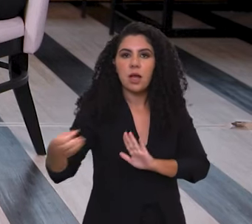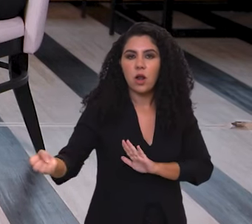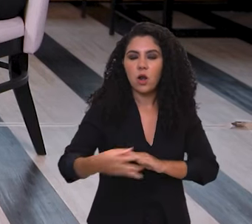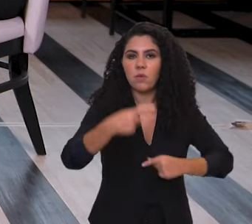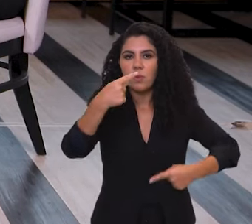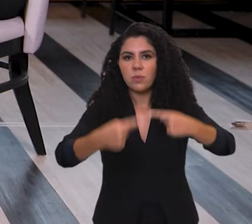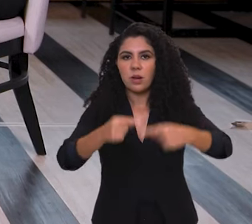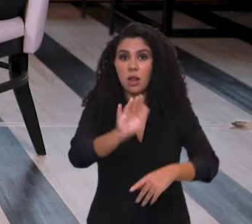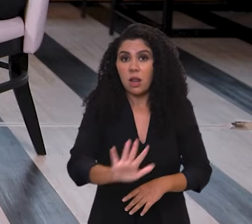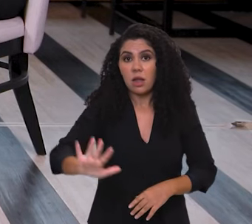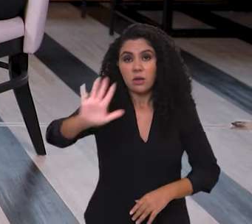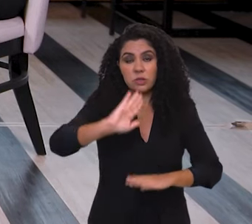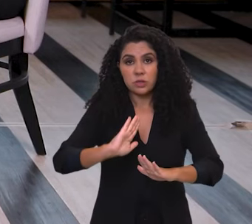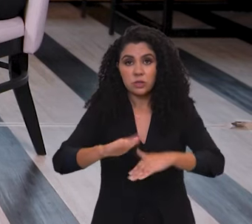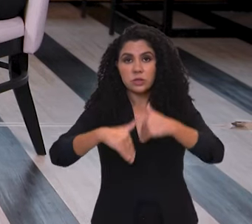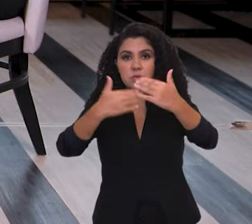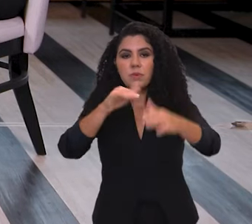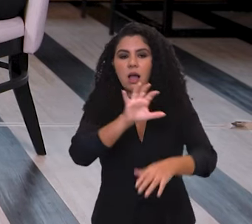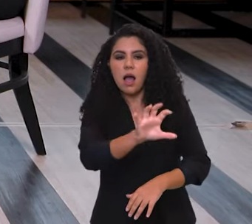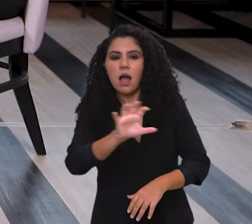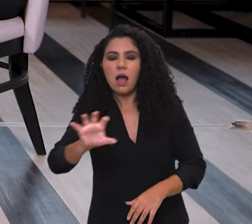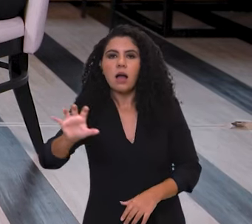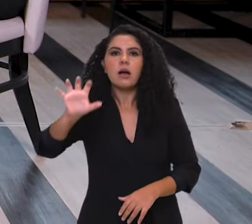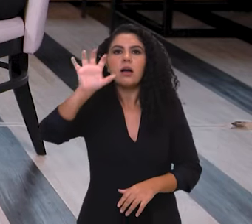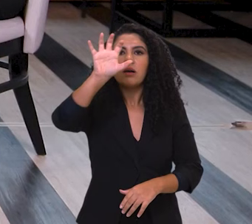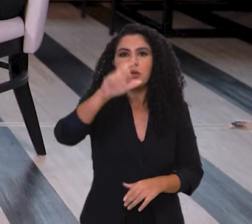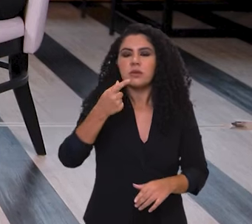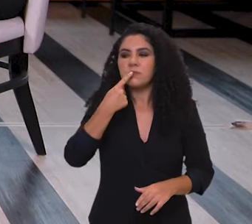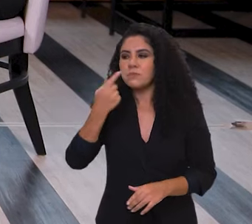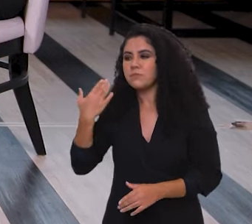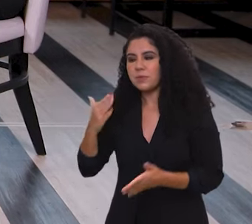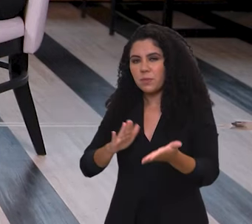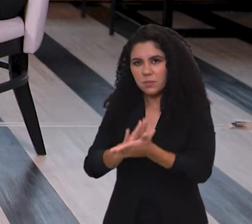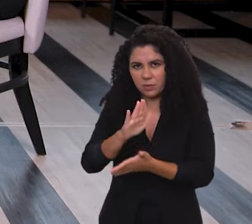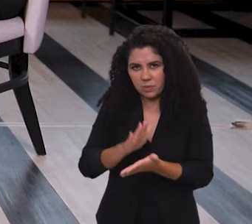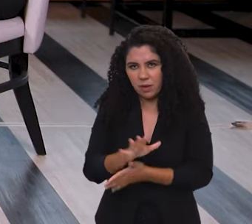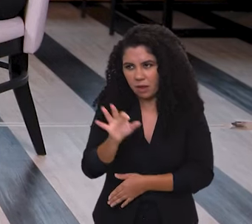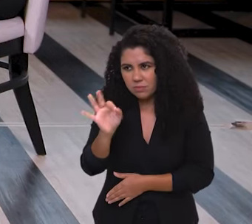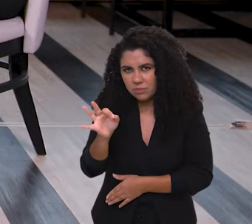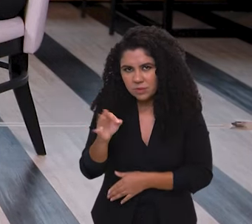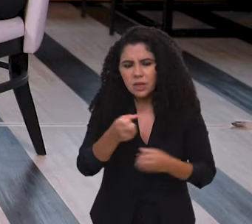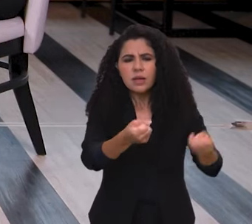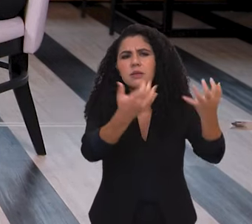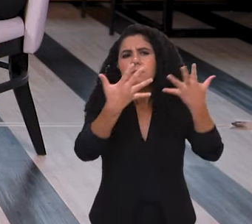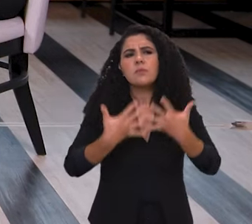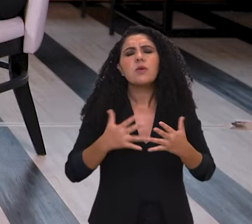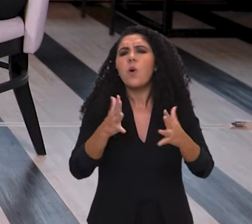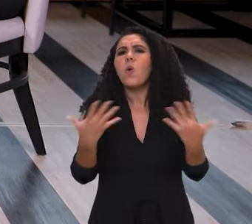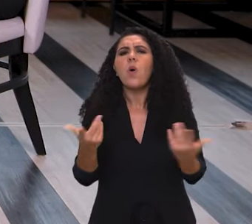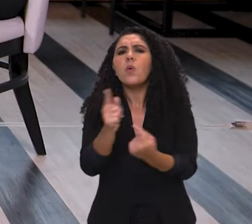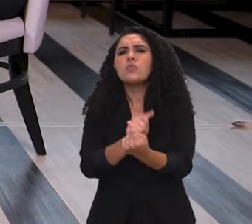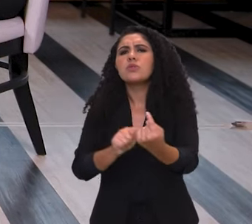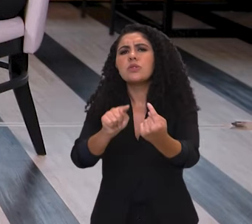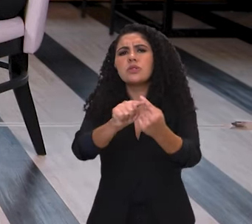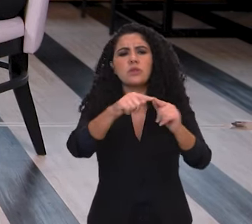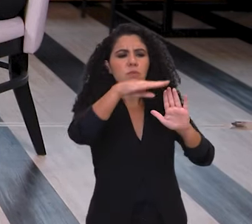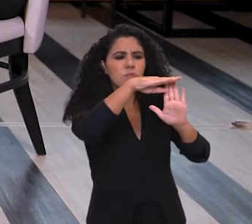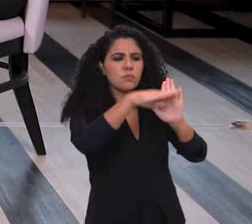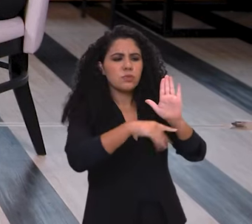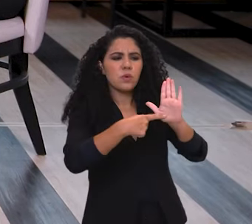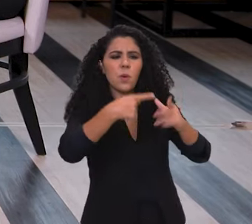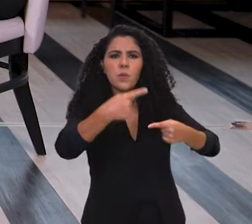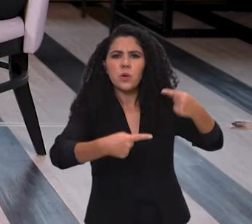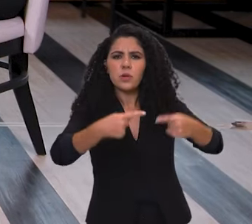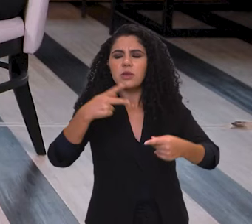Política Nacional de Desenvolvimento Regional, que, por sinal, acaba de ser publicada, né? Explica para a gente qual é o objetivo dessa política e do trabalho